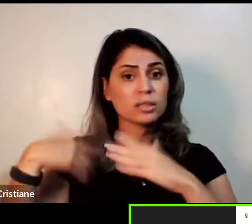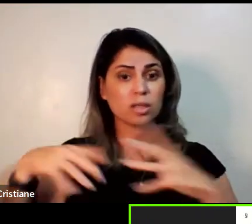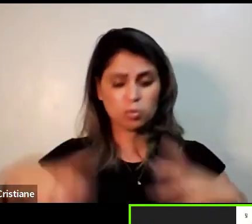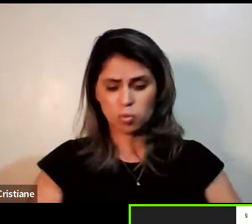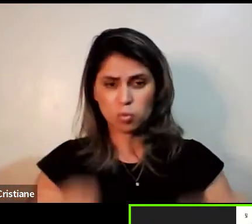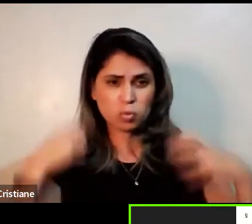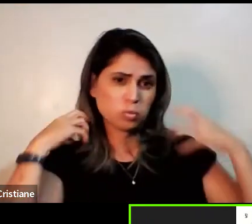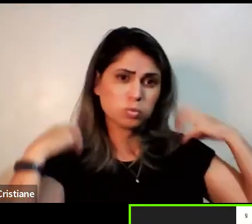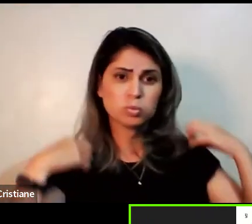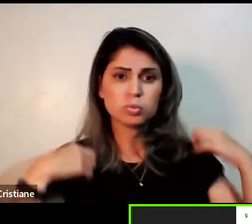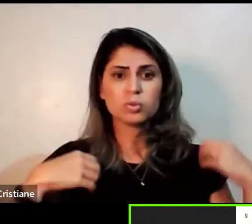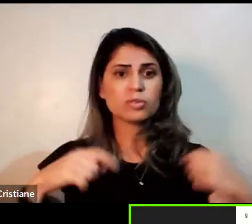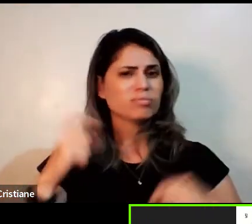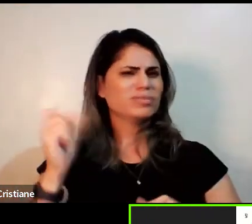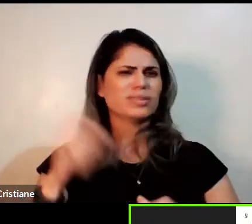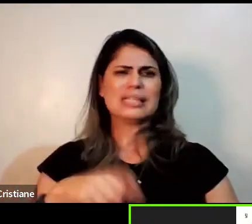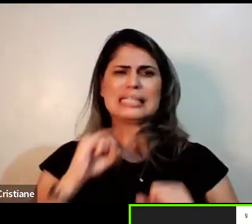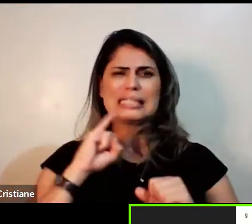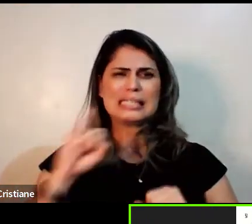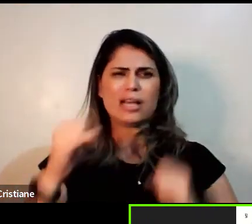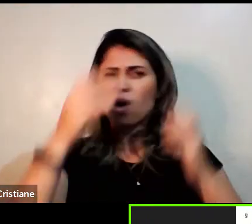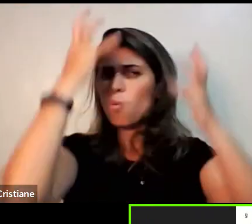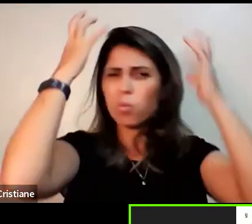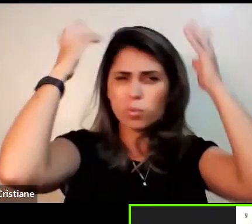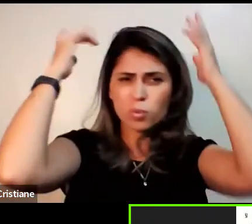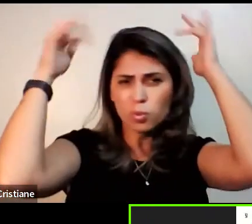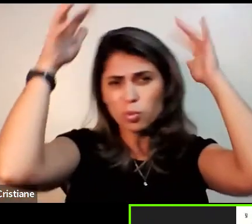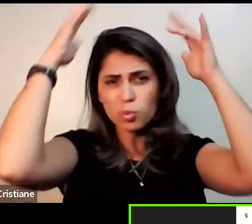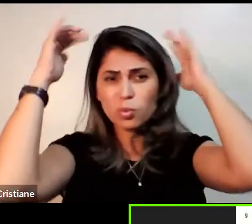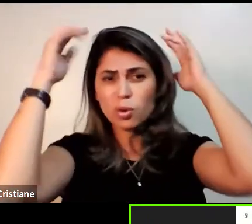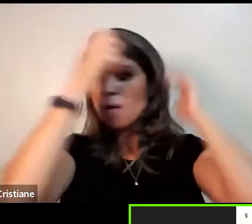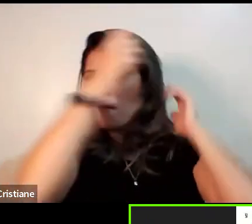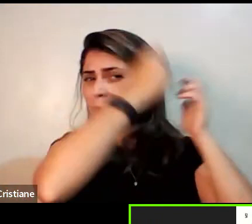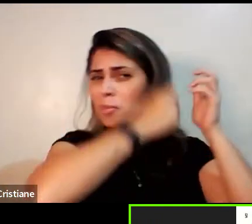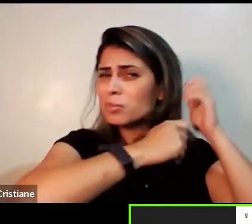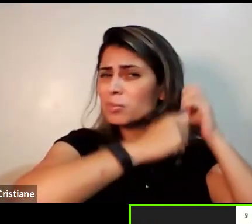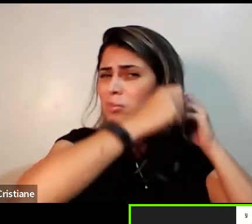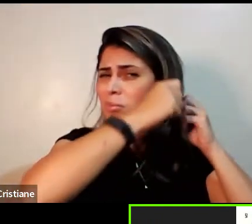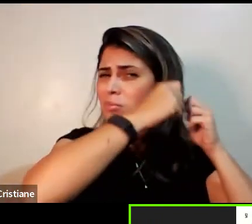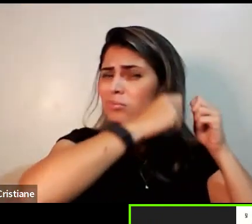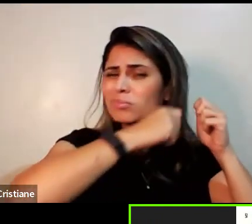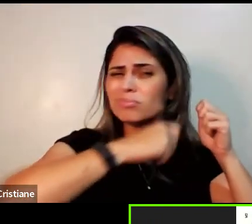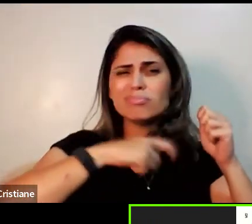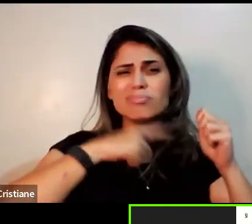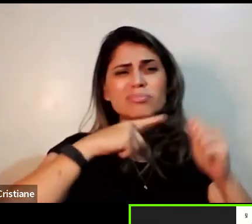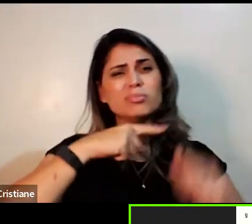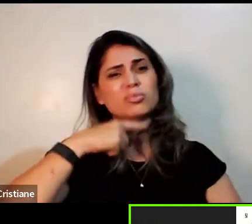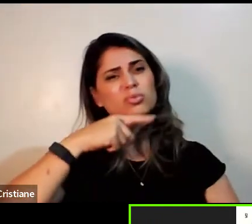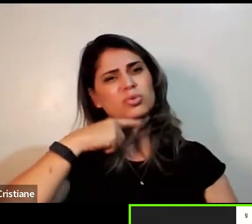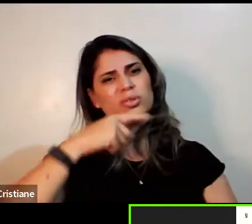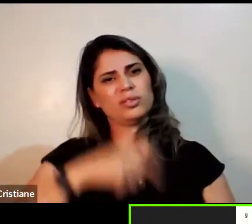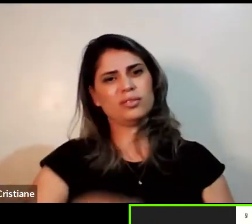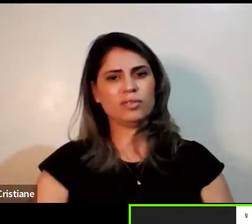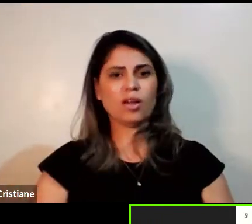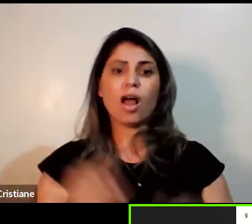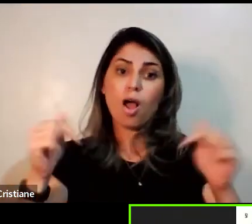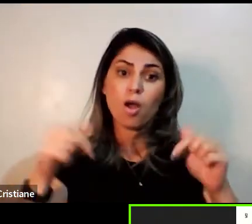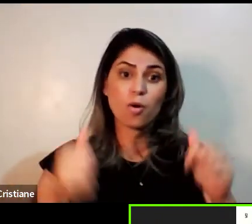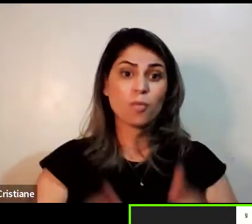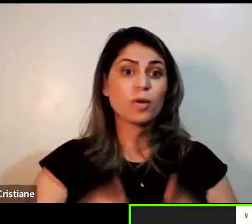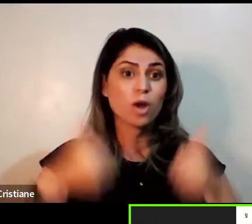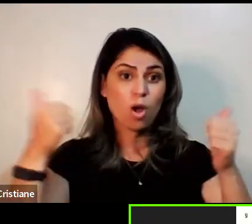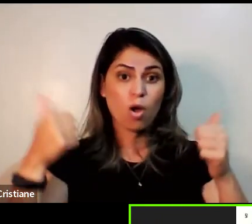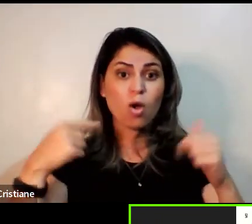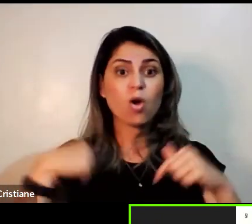meu cabelo, depois eu não tinha força para pentear meu cabelo. Então, a melhora foi muito grande. Eu consegui caminhar